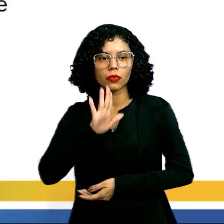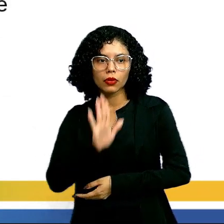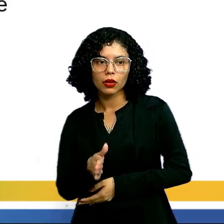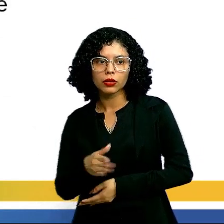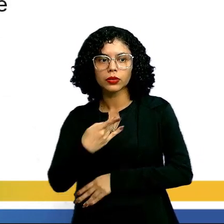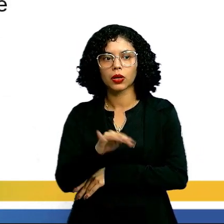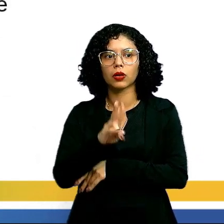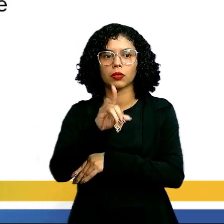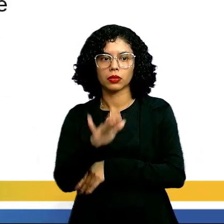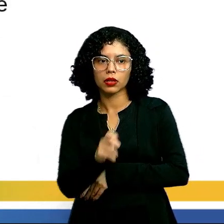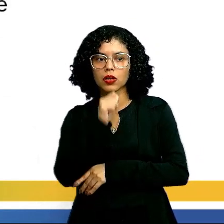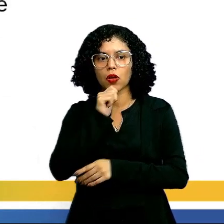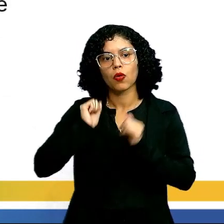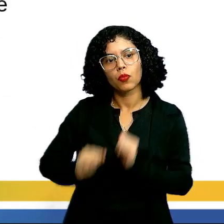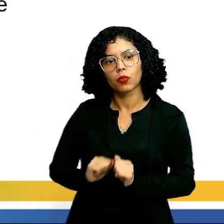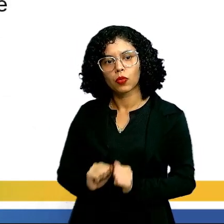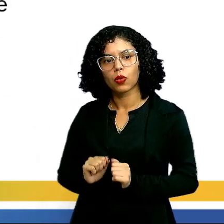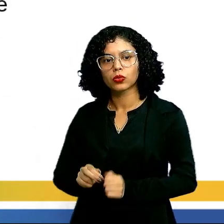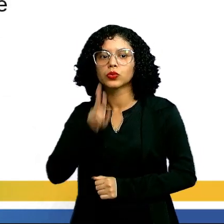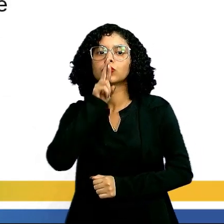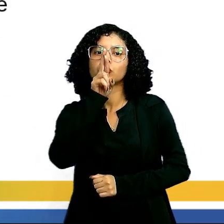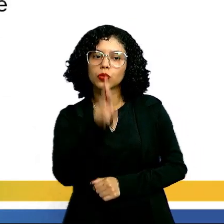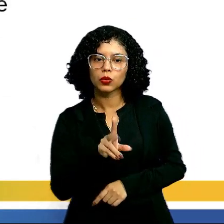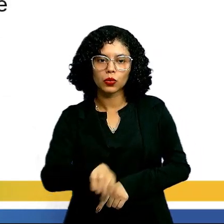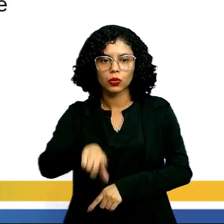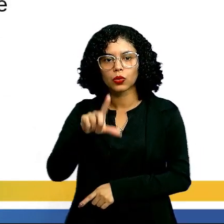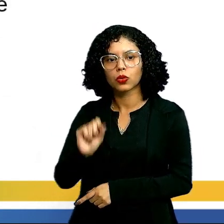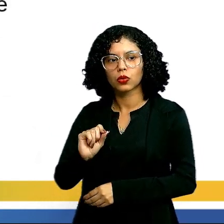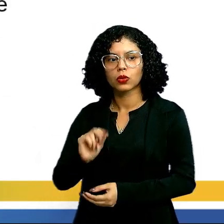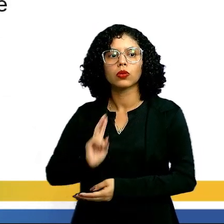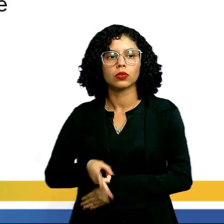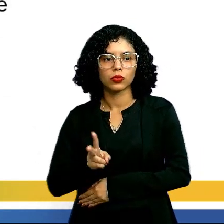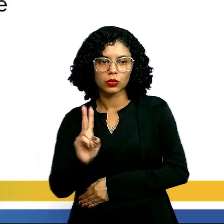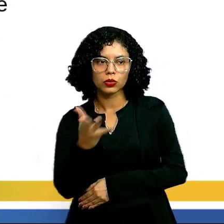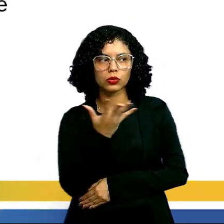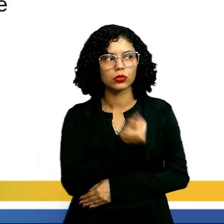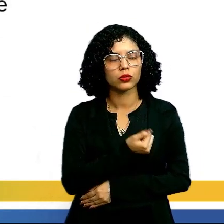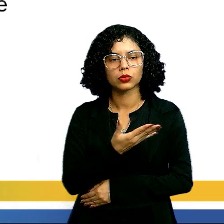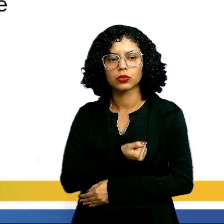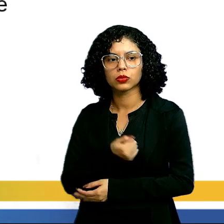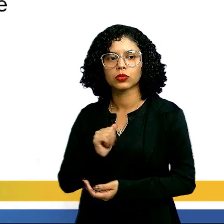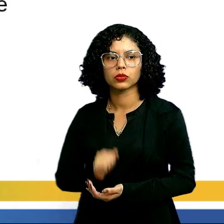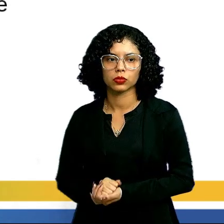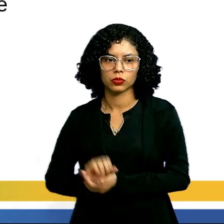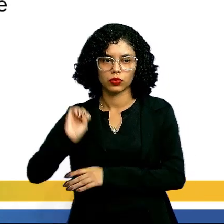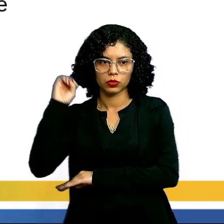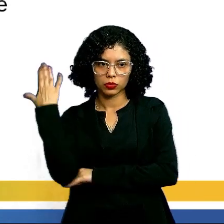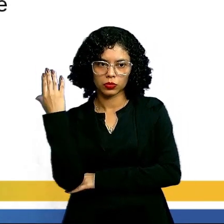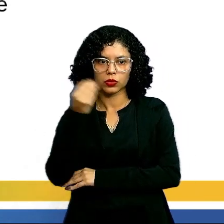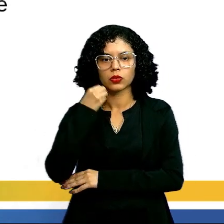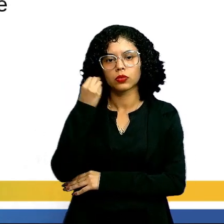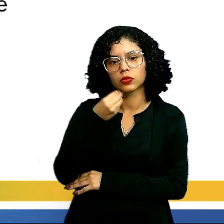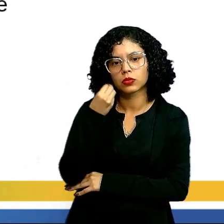Já a probabilidade permite que se calcule a chance de